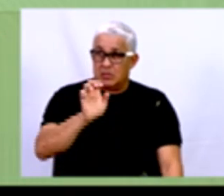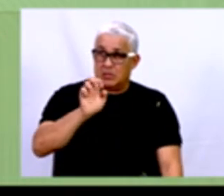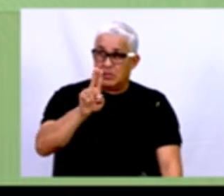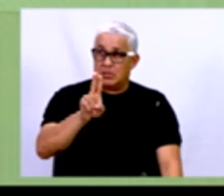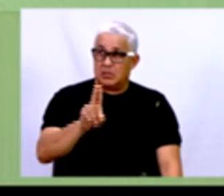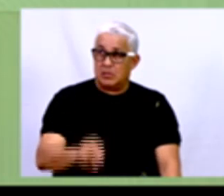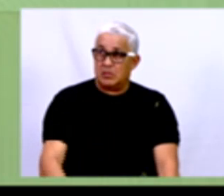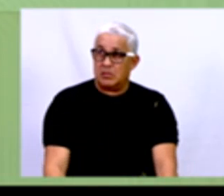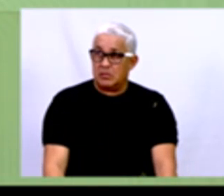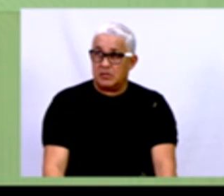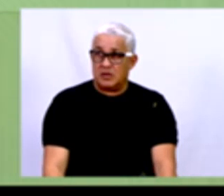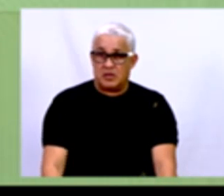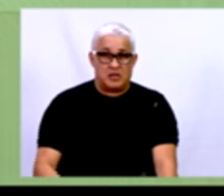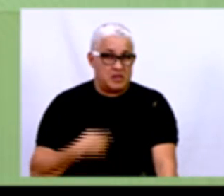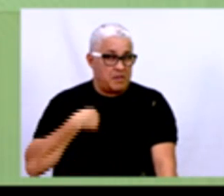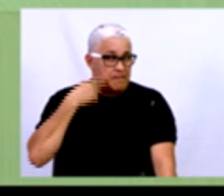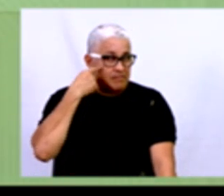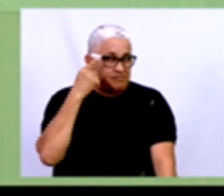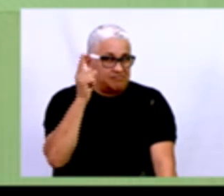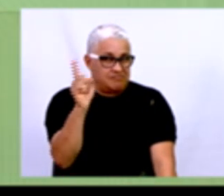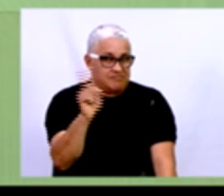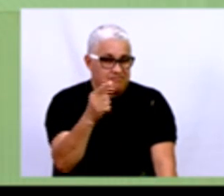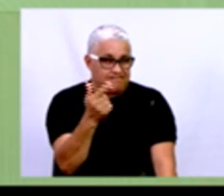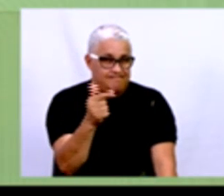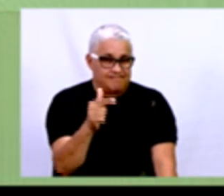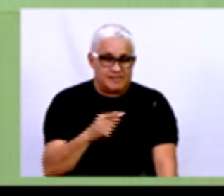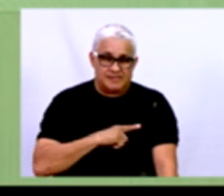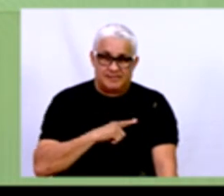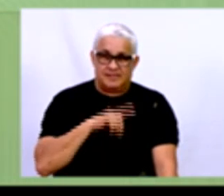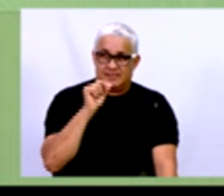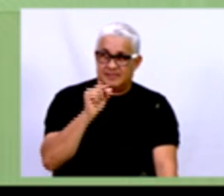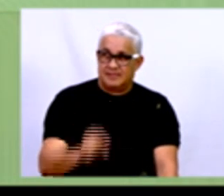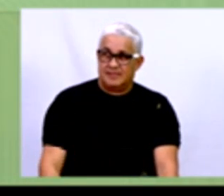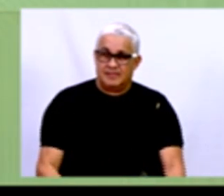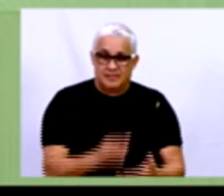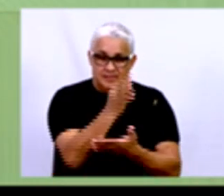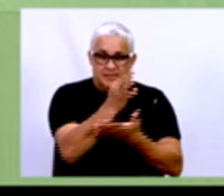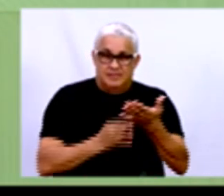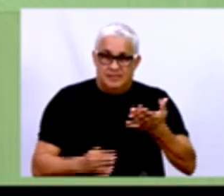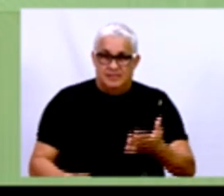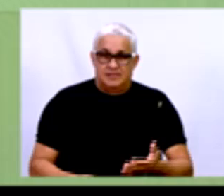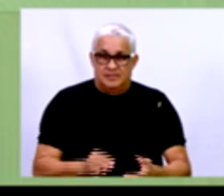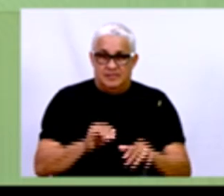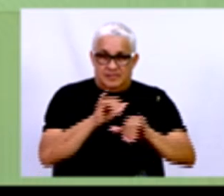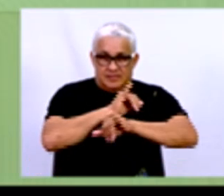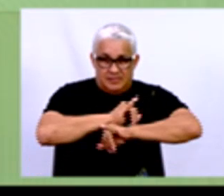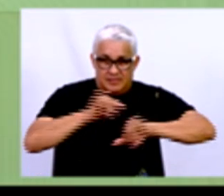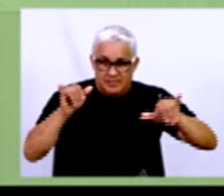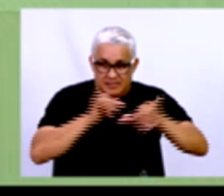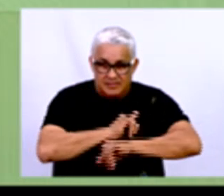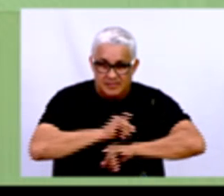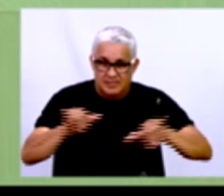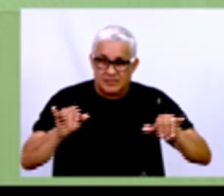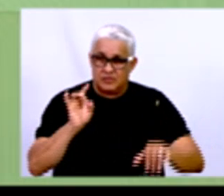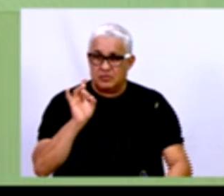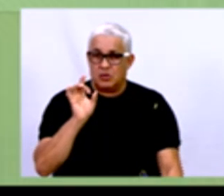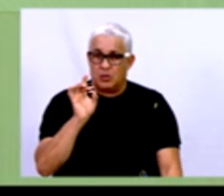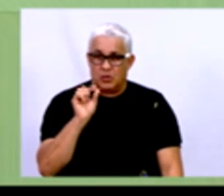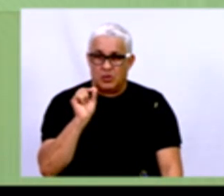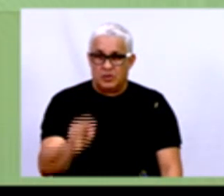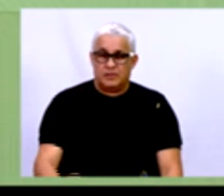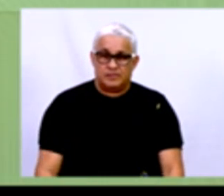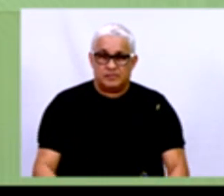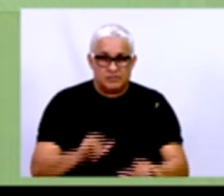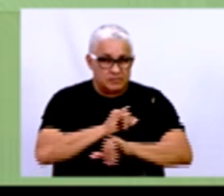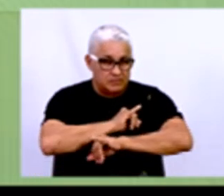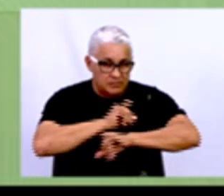Eu acho que não, hein? né? Então, nós temos aí um texto informativo que traz apenas